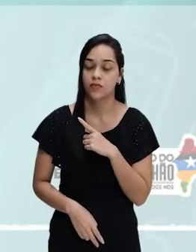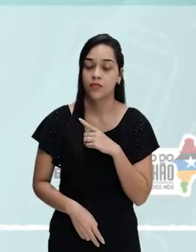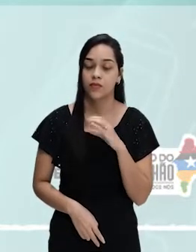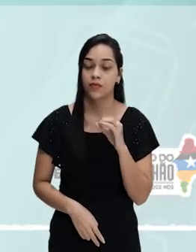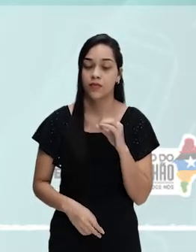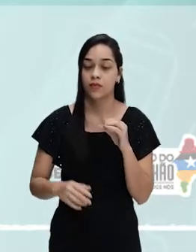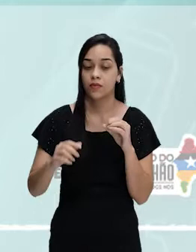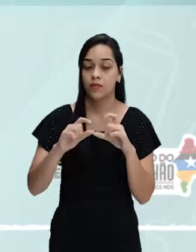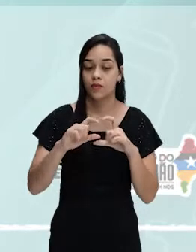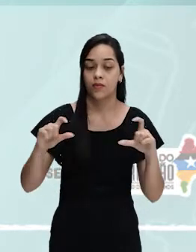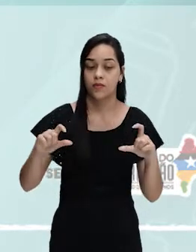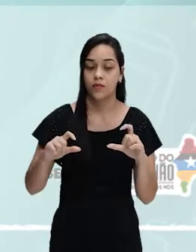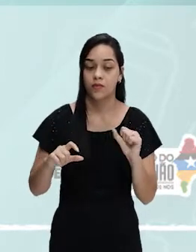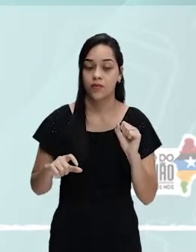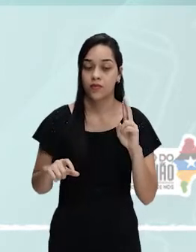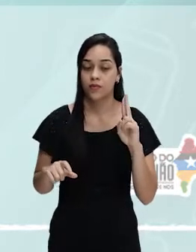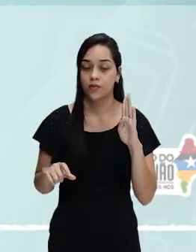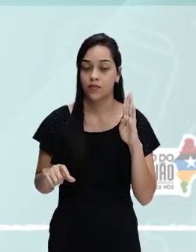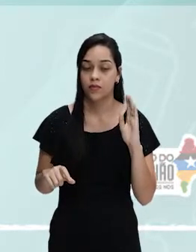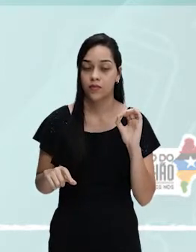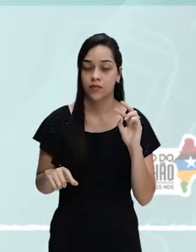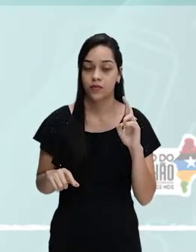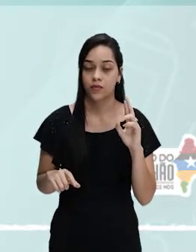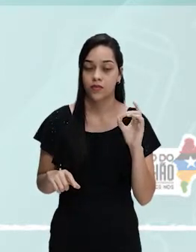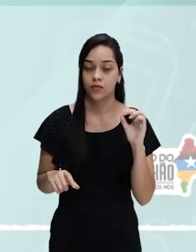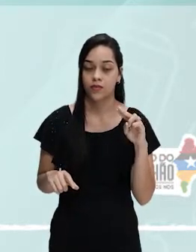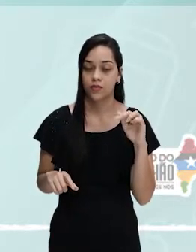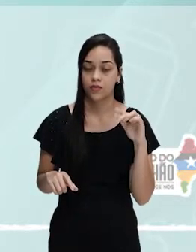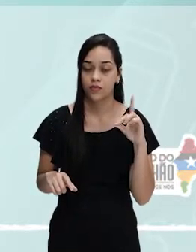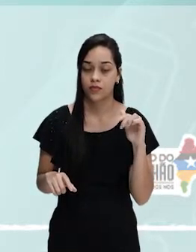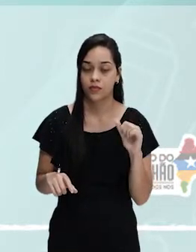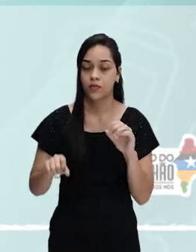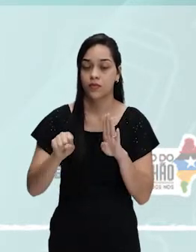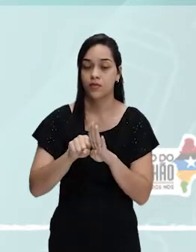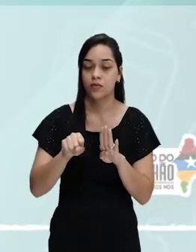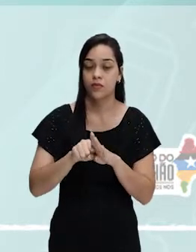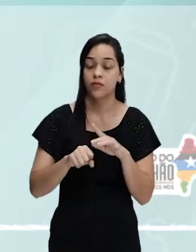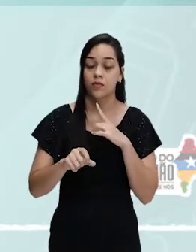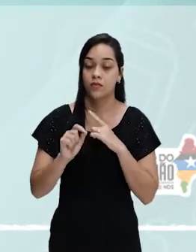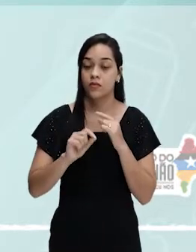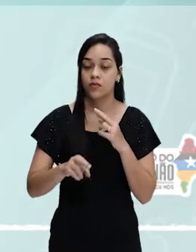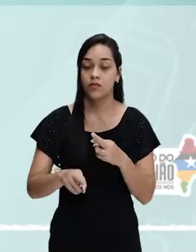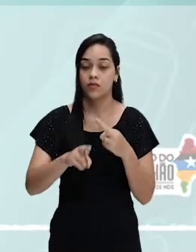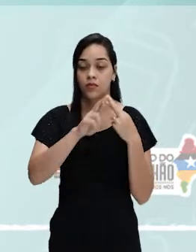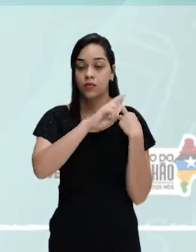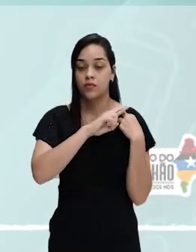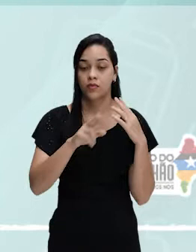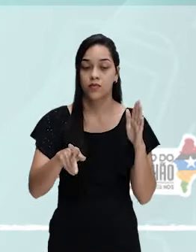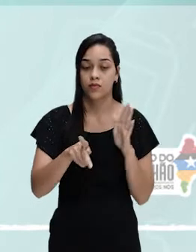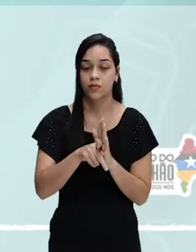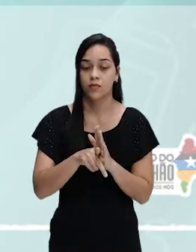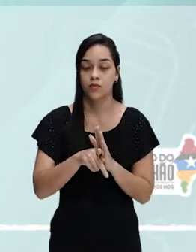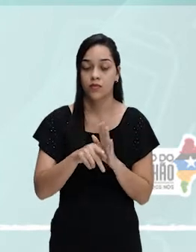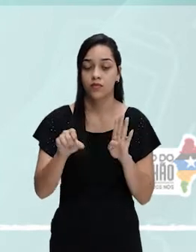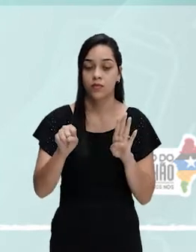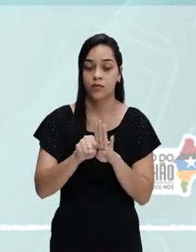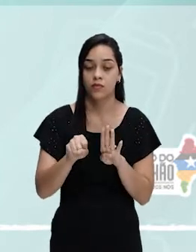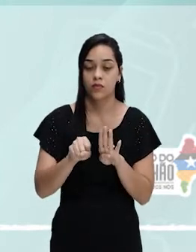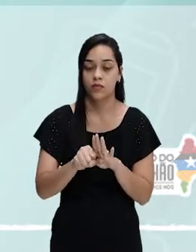subordinadas substantivas à classificação. As orações subordinadas substantivas exercem funções próprias